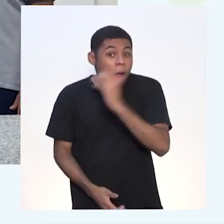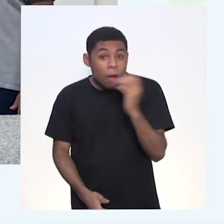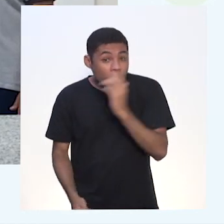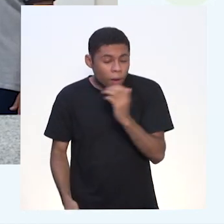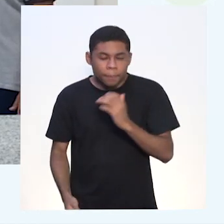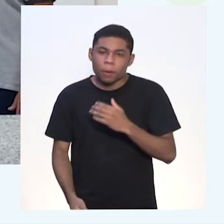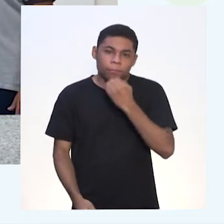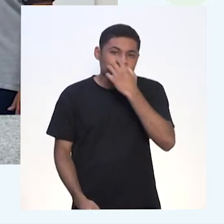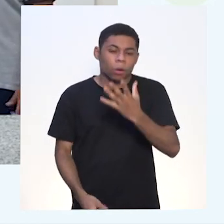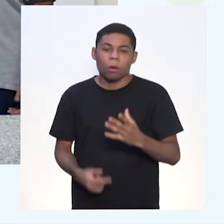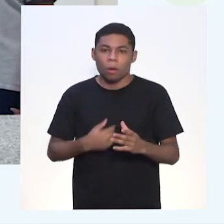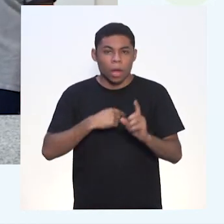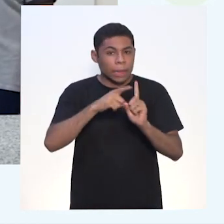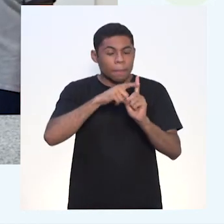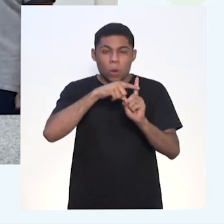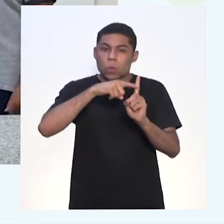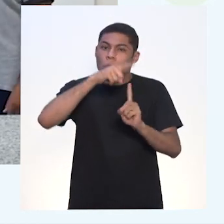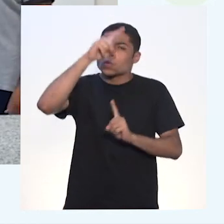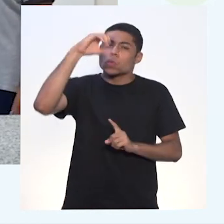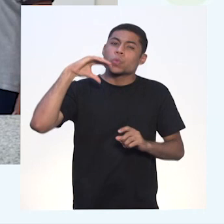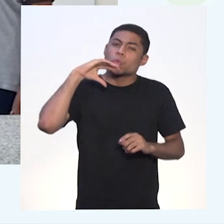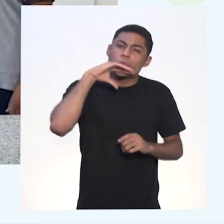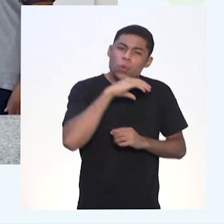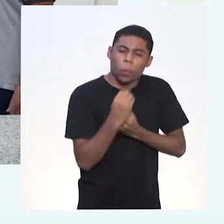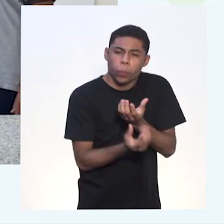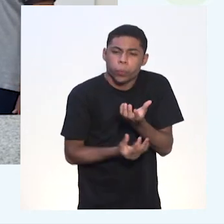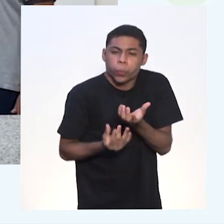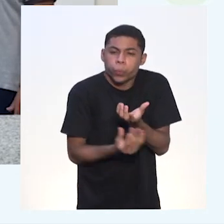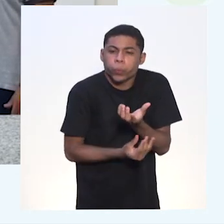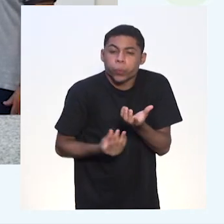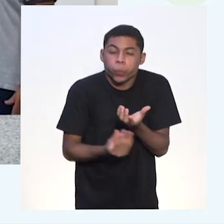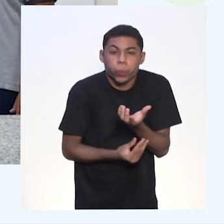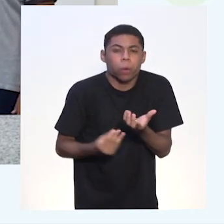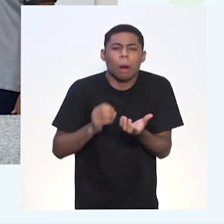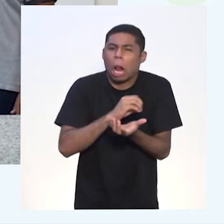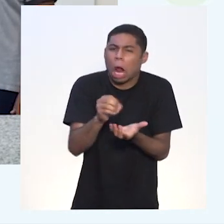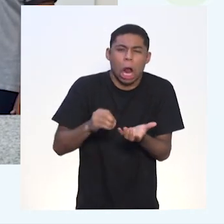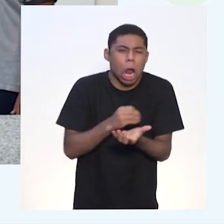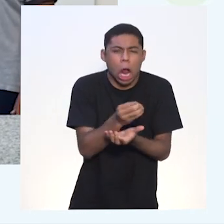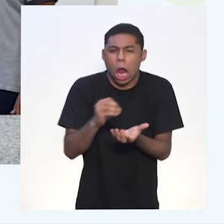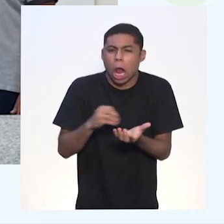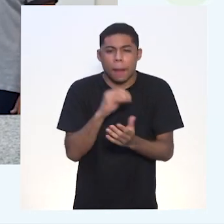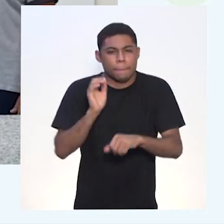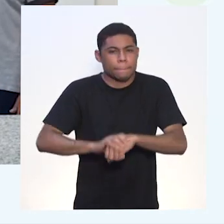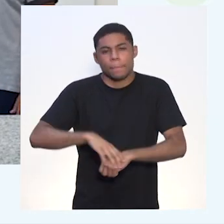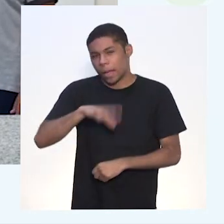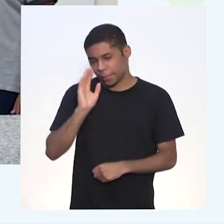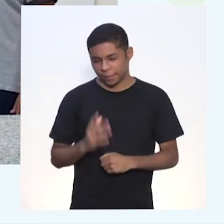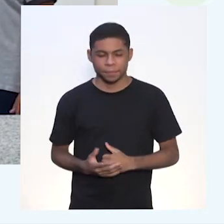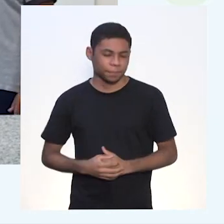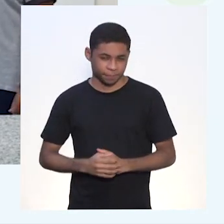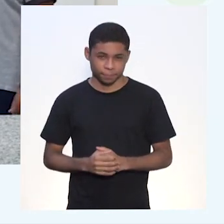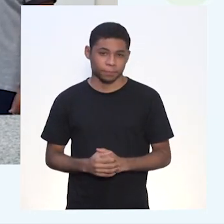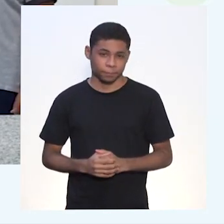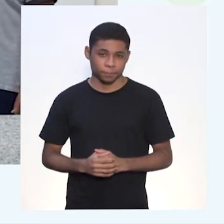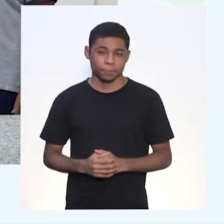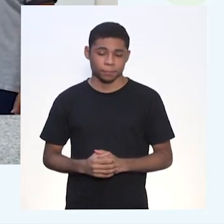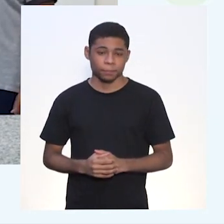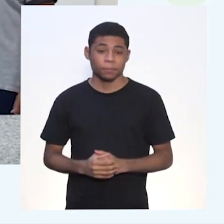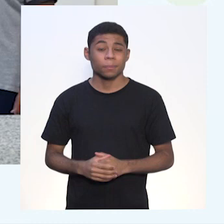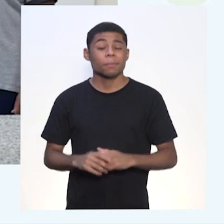rápido, show de bola, eu aumento a temperatura do meu sistema e a minha transformação, ela acontece num tempo